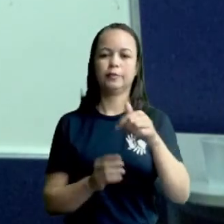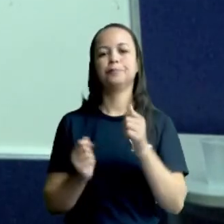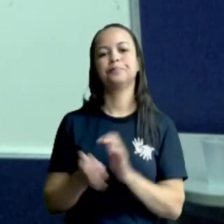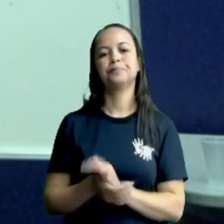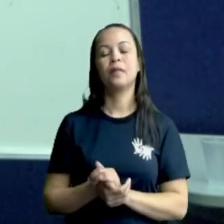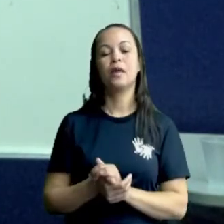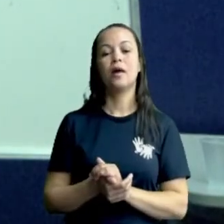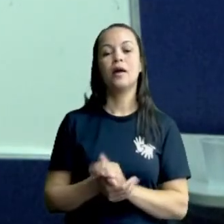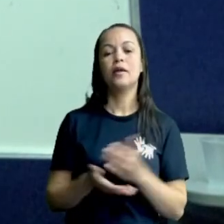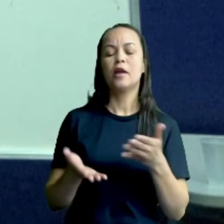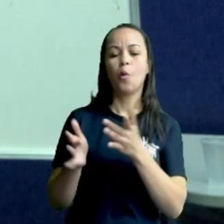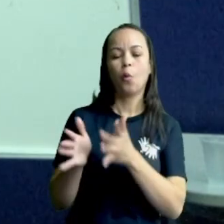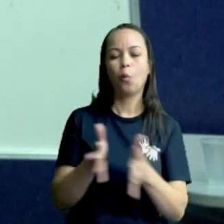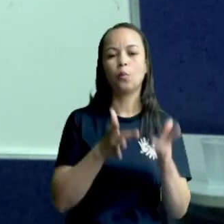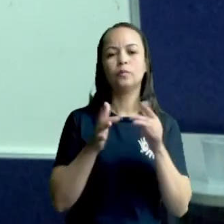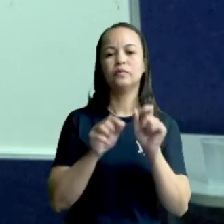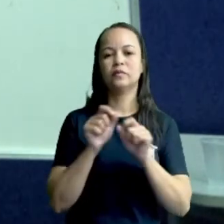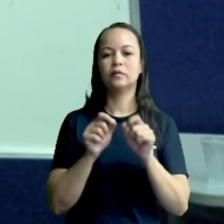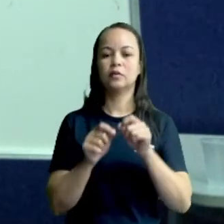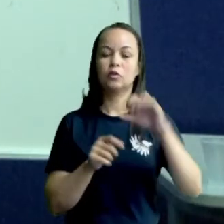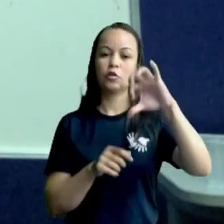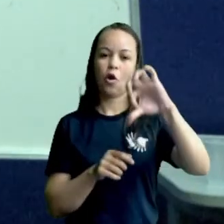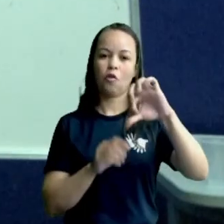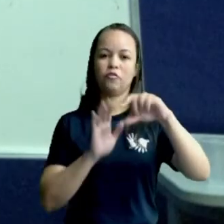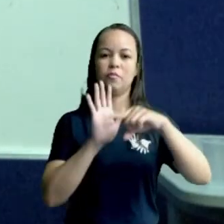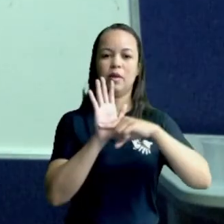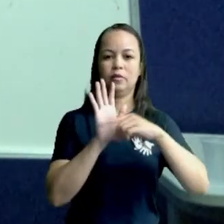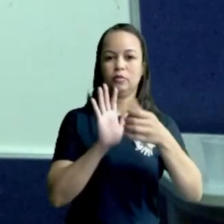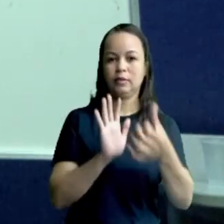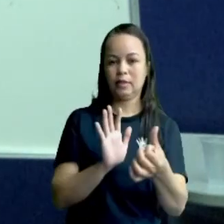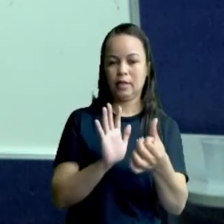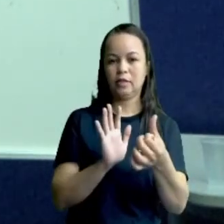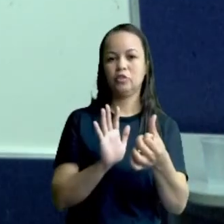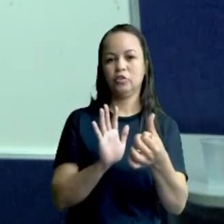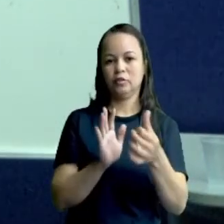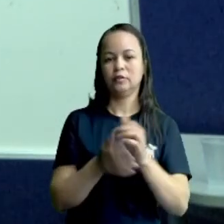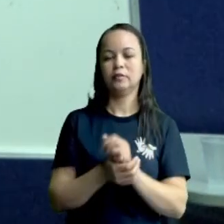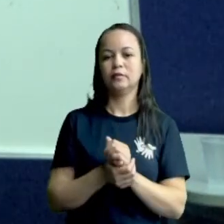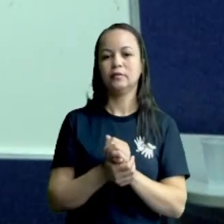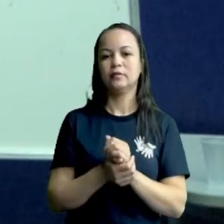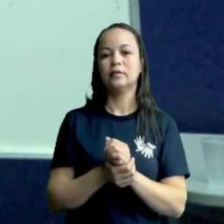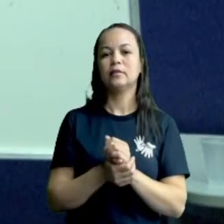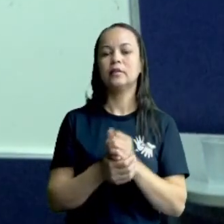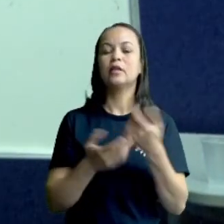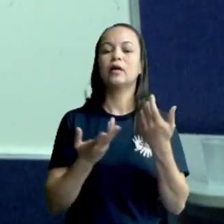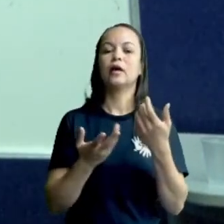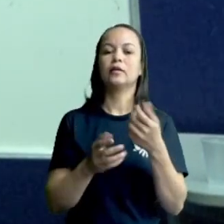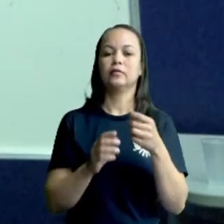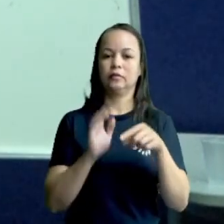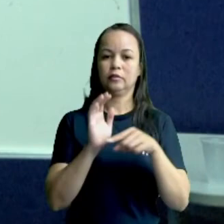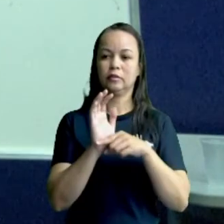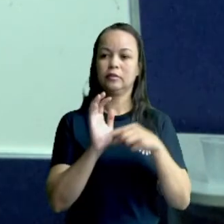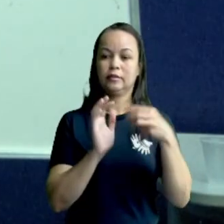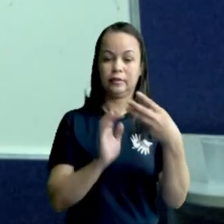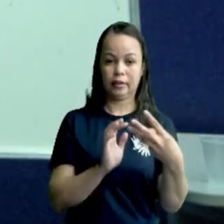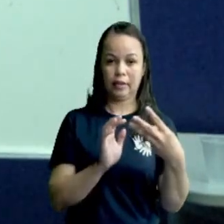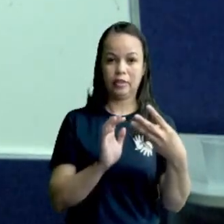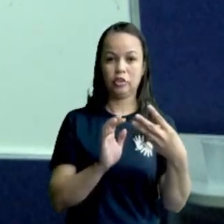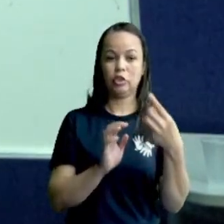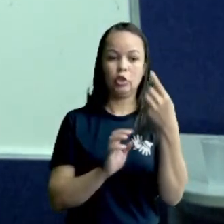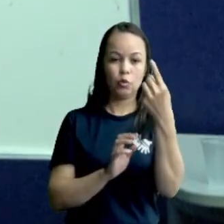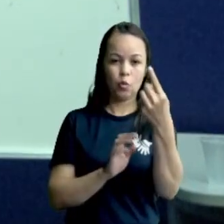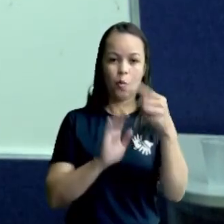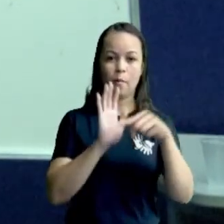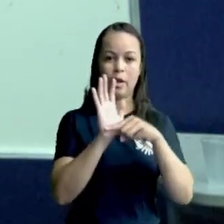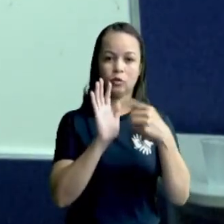continuo. 9 menos 6, ó, porque ele está maior, 3 e 1 menos 1, 0. Beleza? Só para